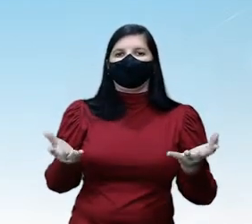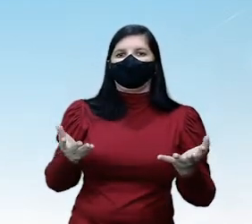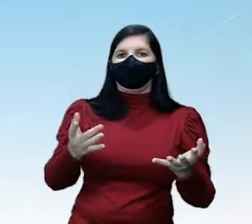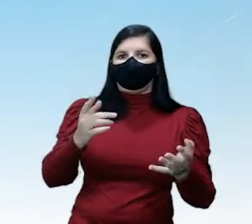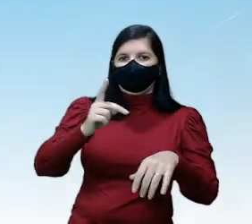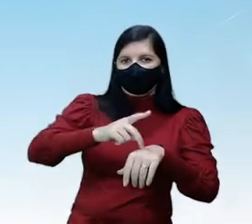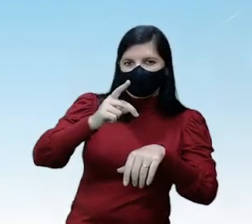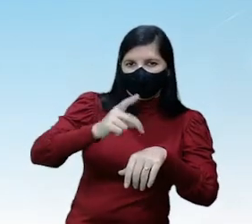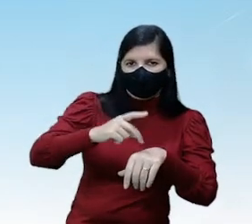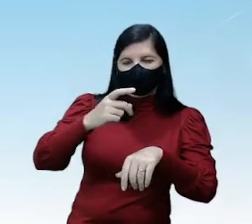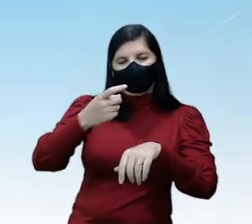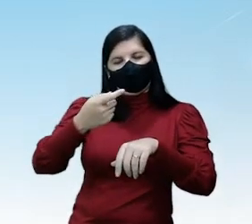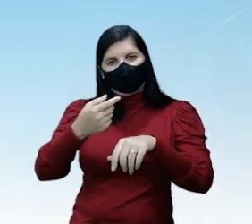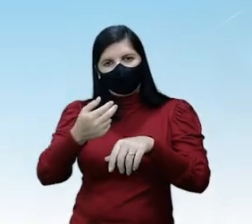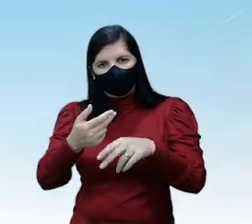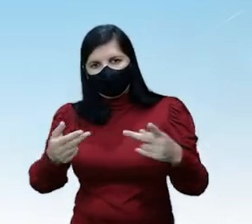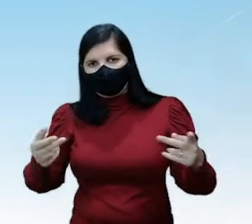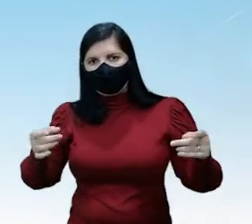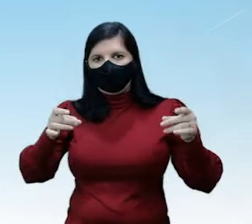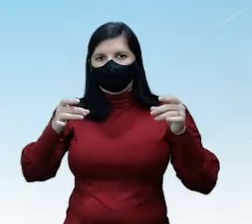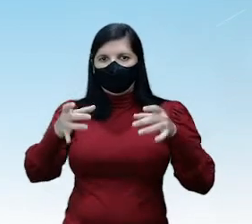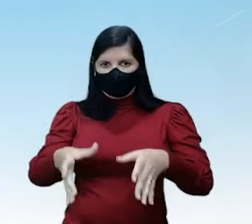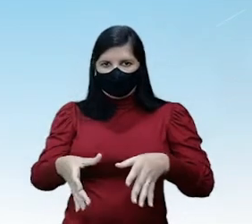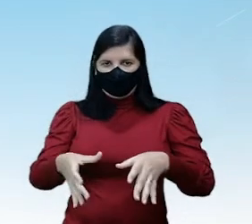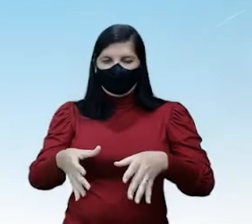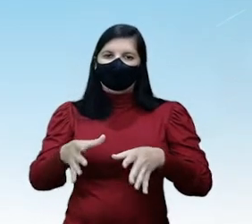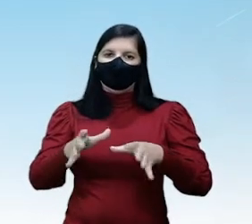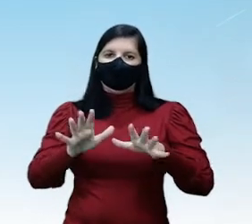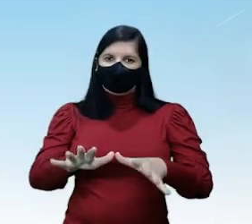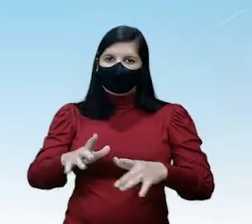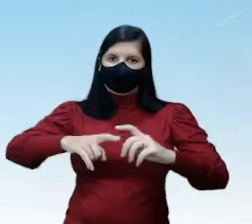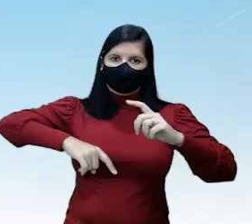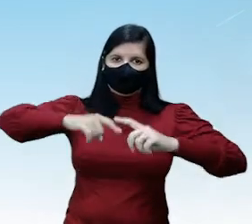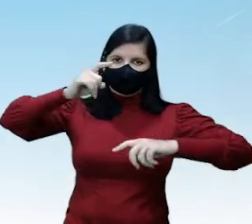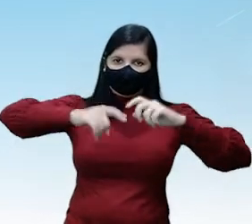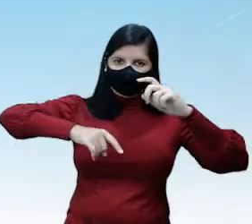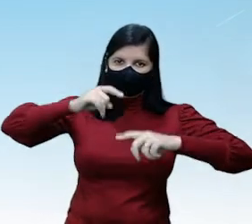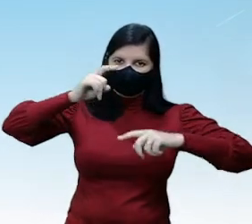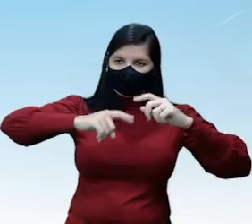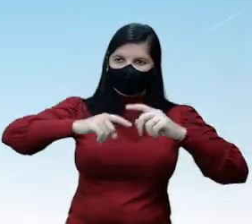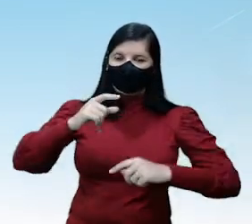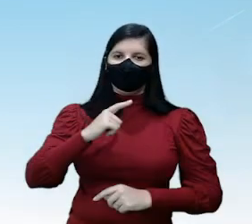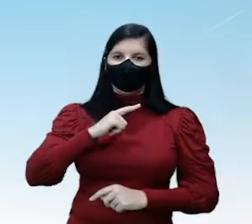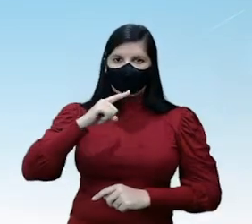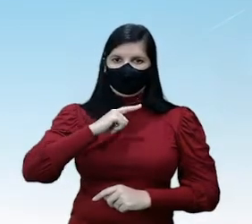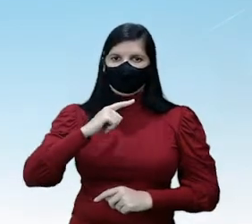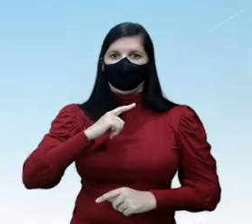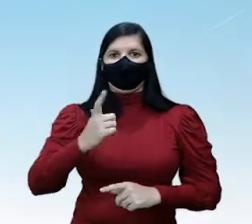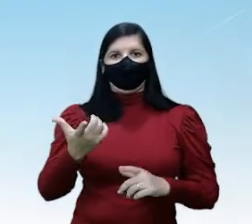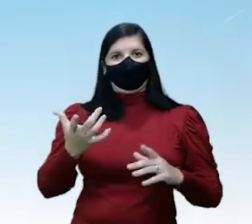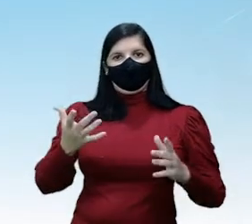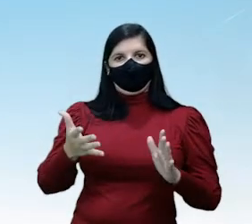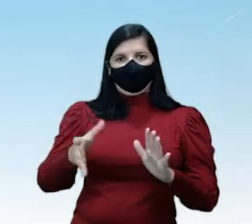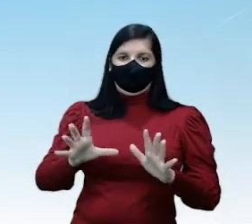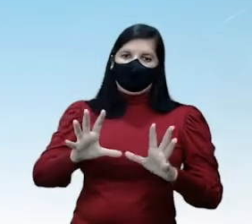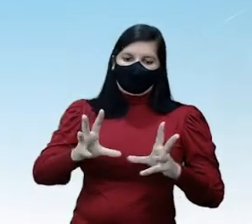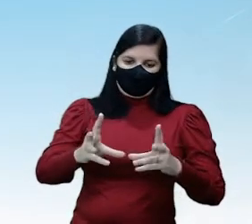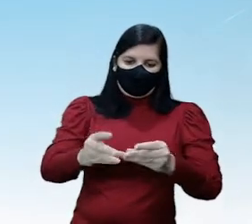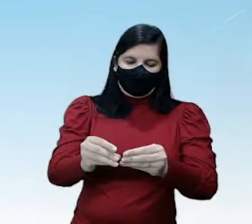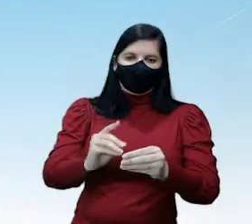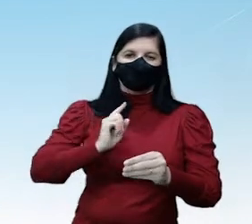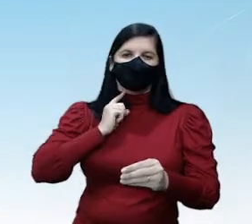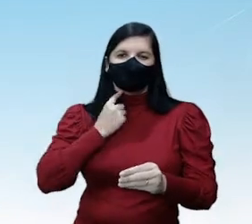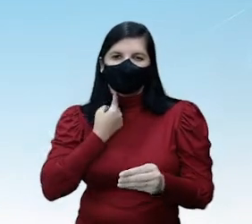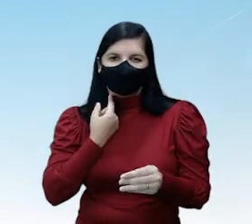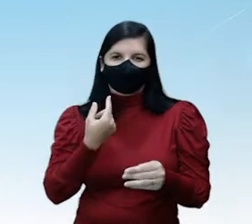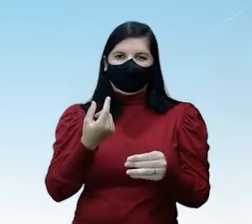cascalho, pedregulho e o carvão. Esses materiais ele têm potencial de reter os flocos que